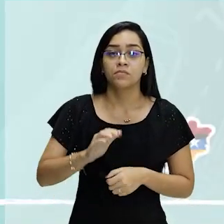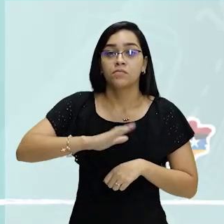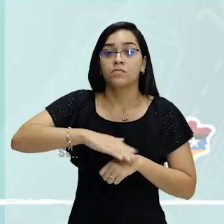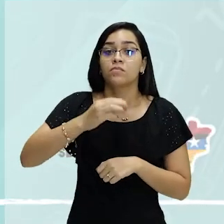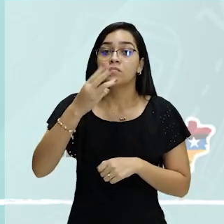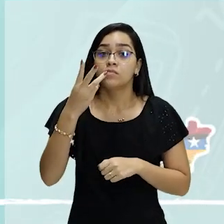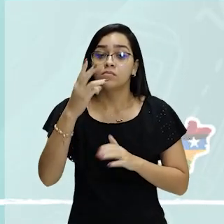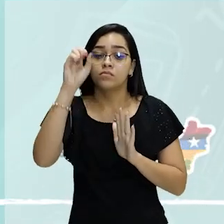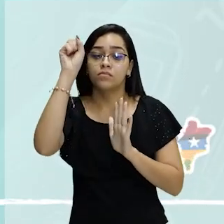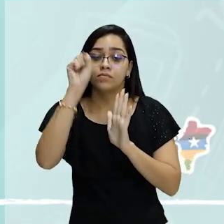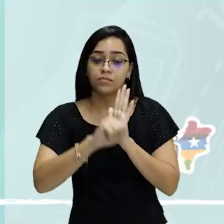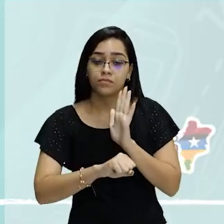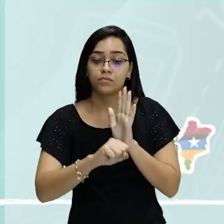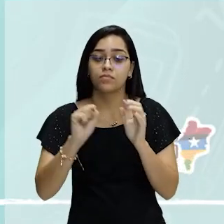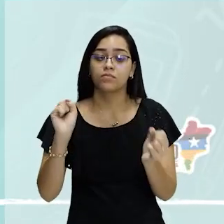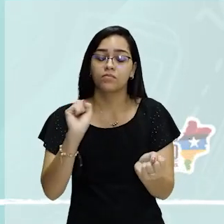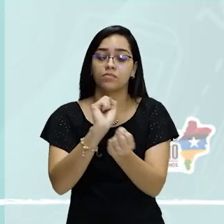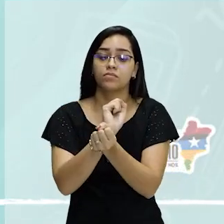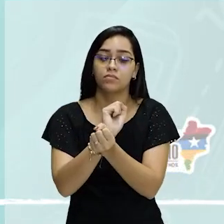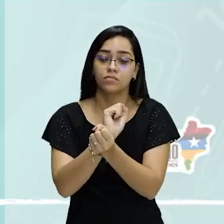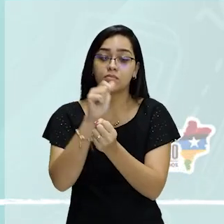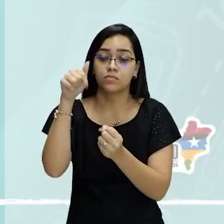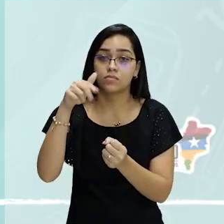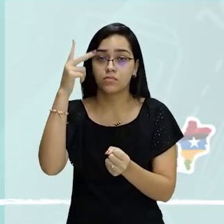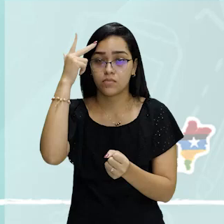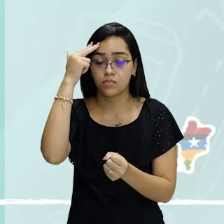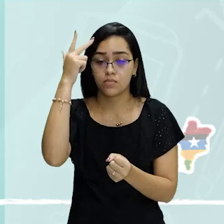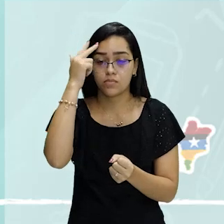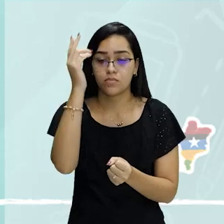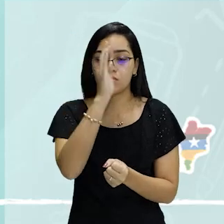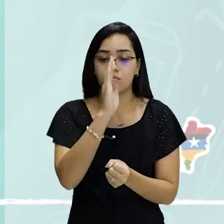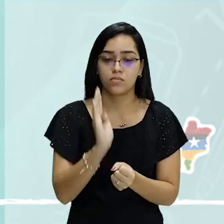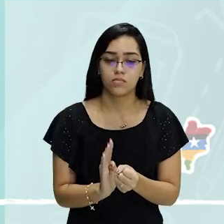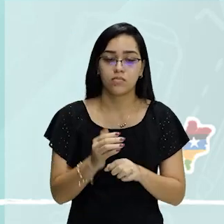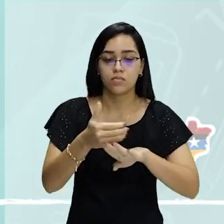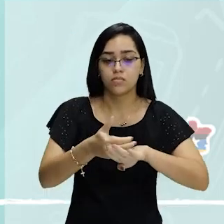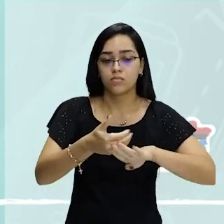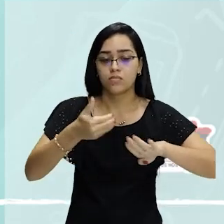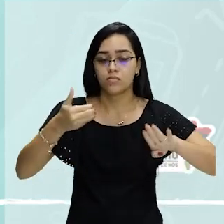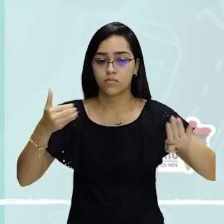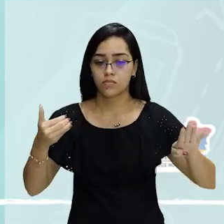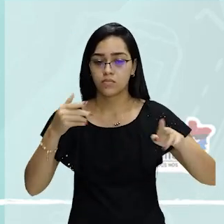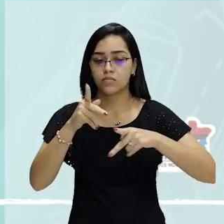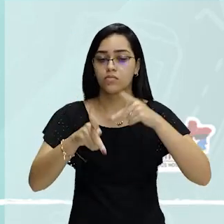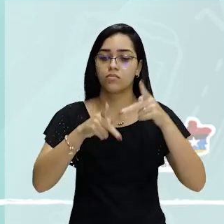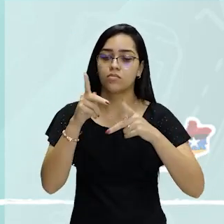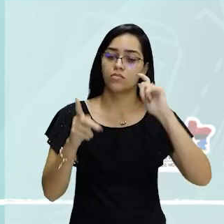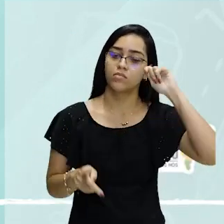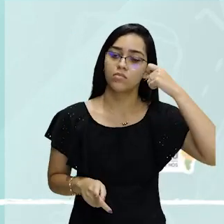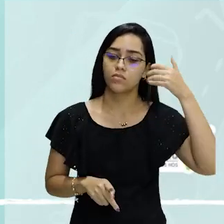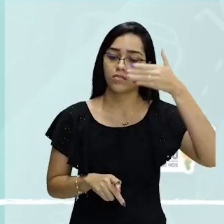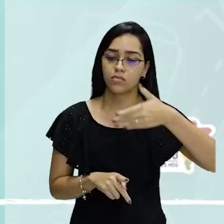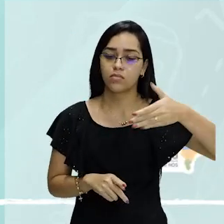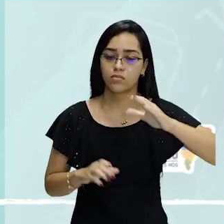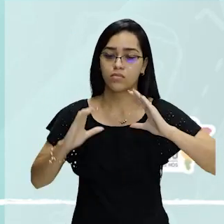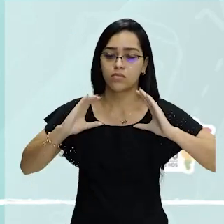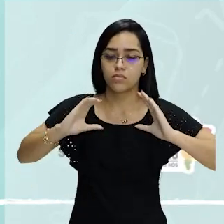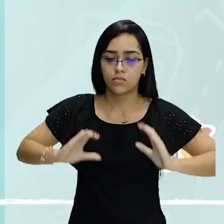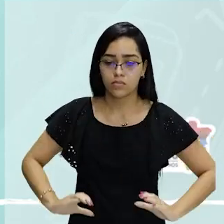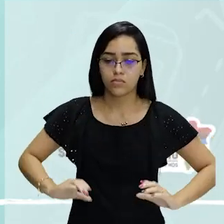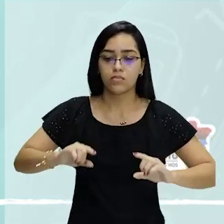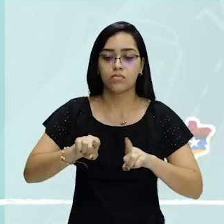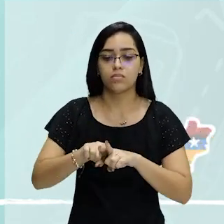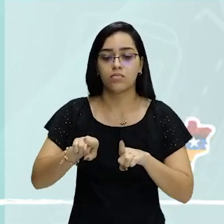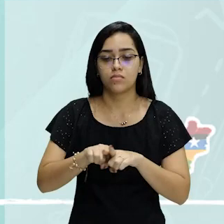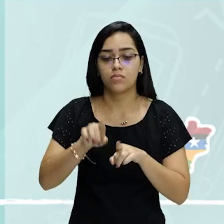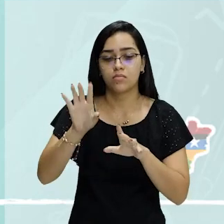Os mais de 3 séculos de escravidão normalizaram no Brasil a exclusão cabal da população negra